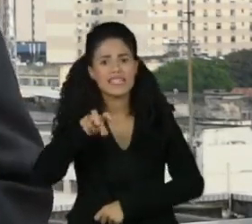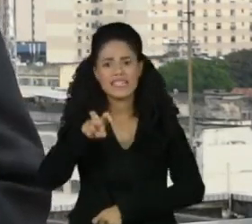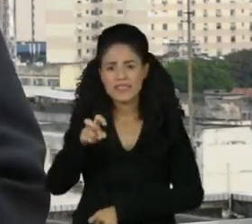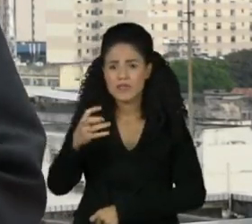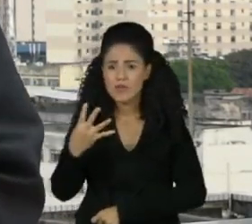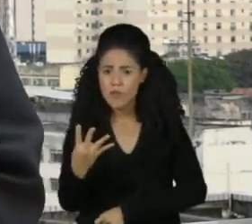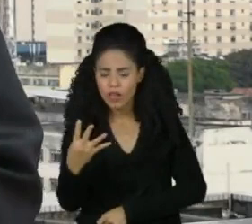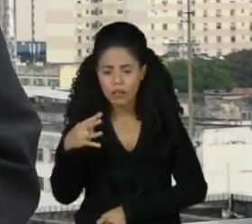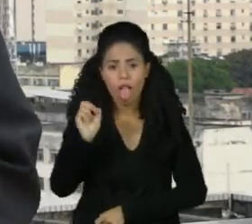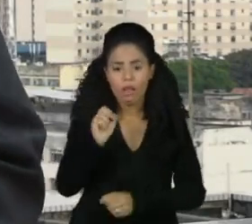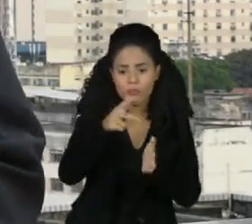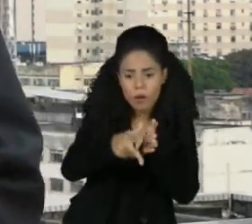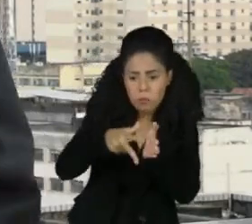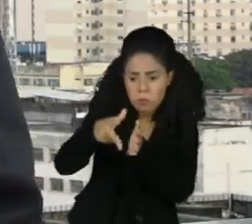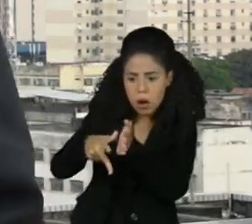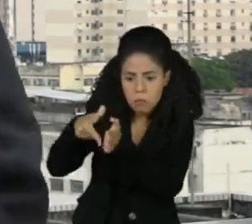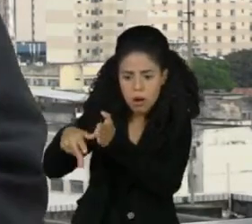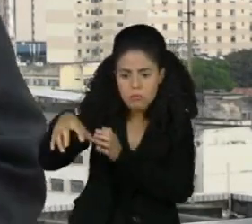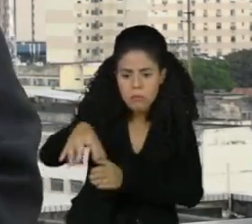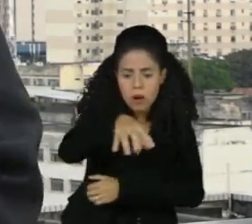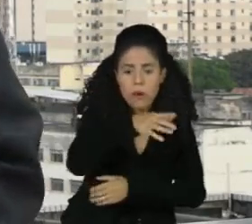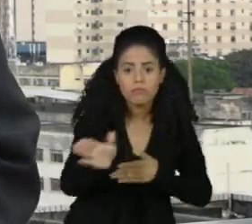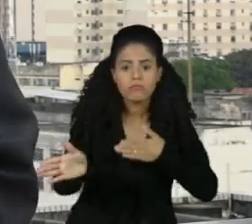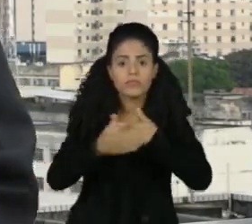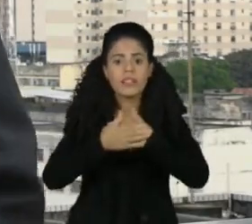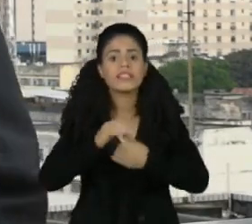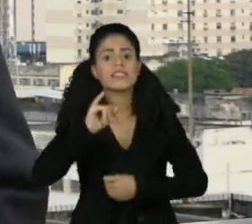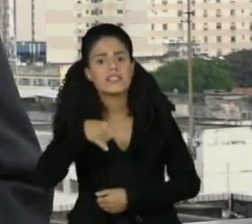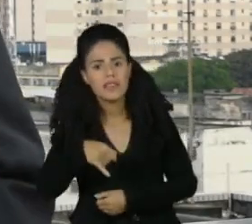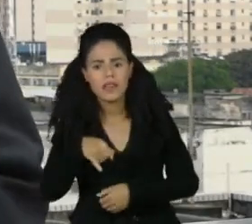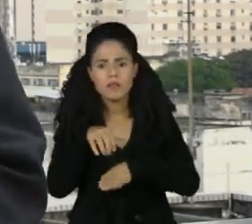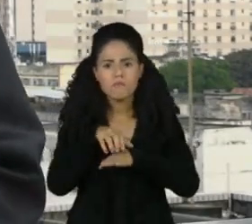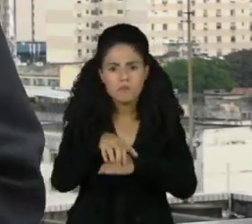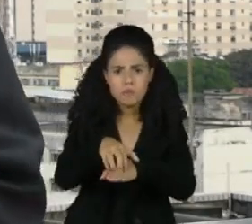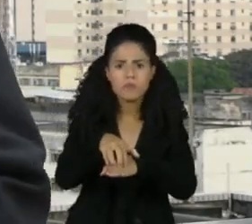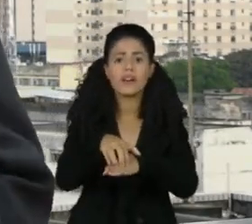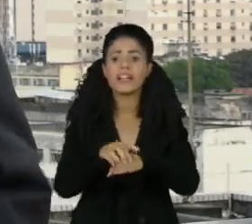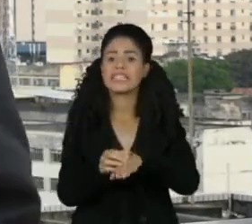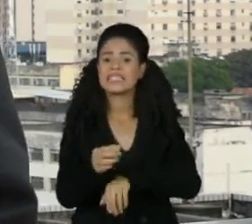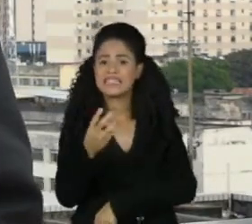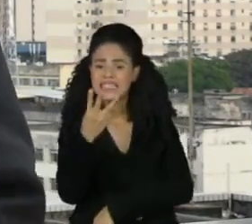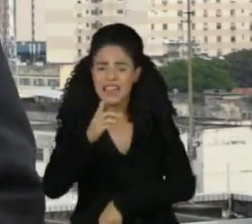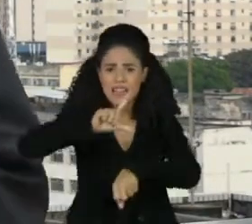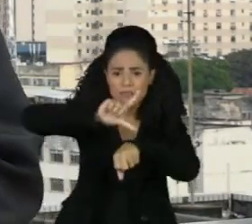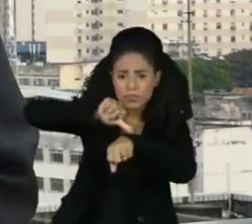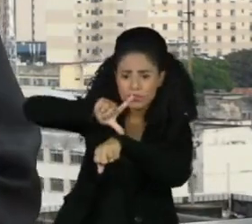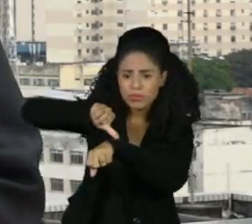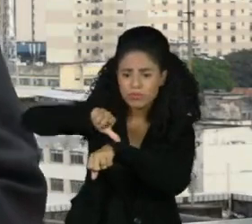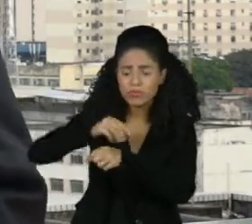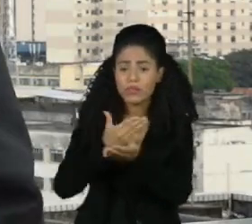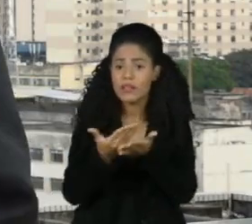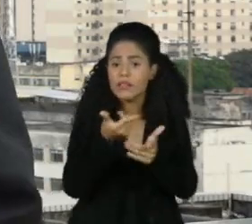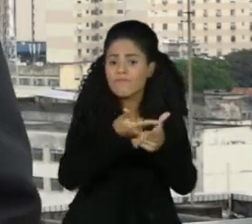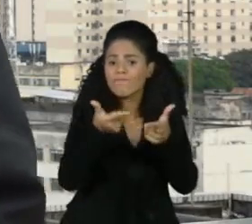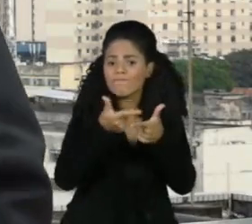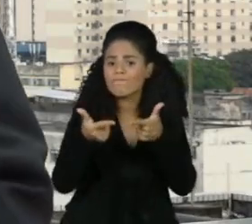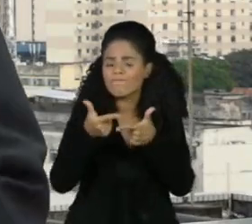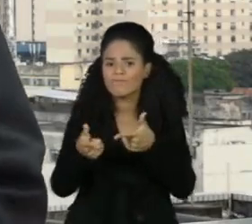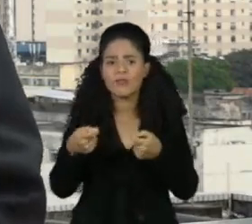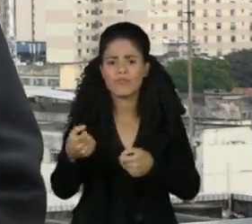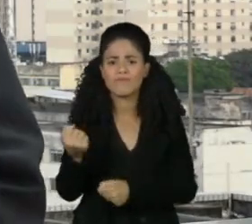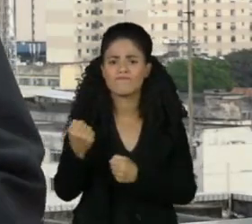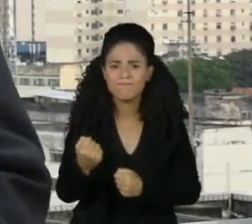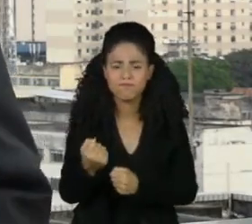54 estações da SuperVia sequer abriram o jamais começaram a operar com três horas de atraso O problema foi agravado